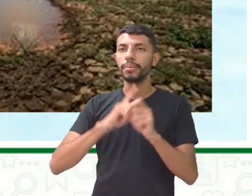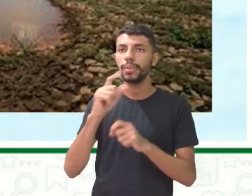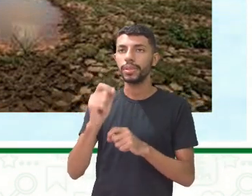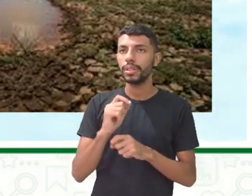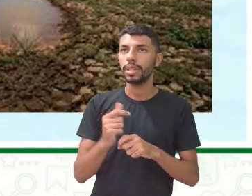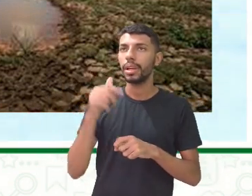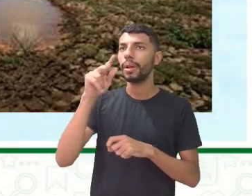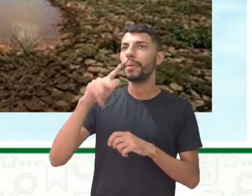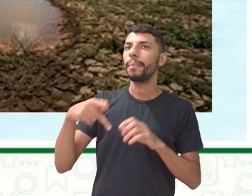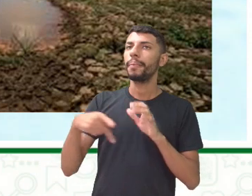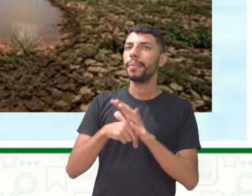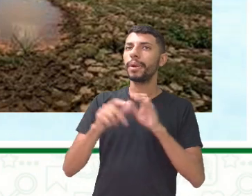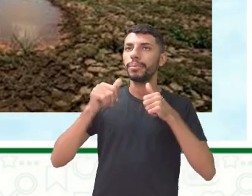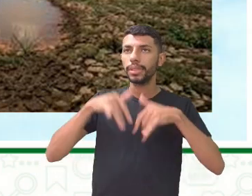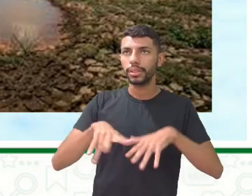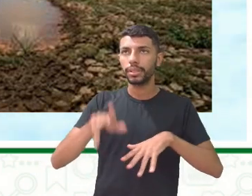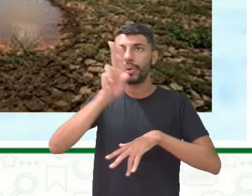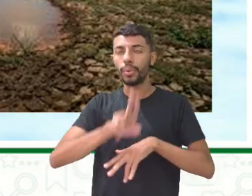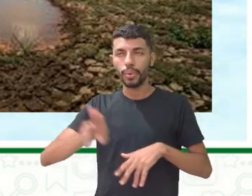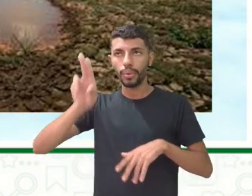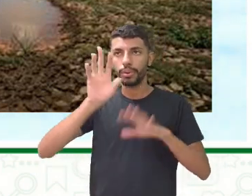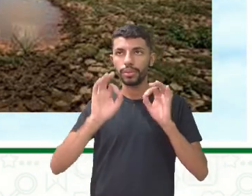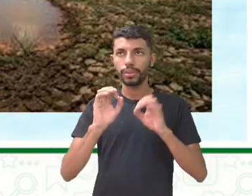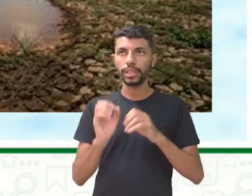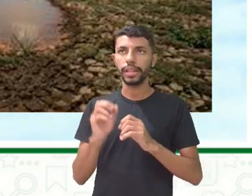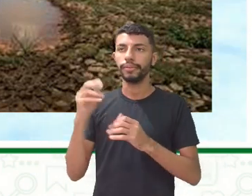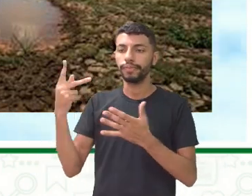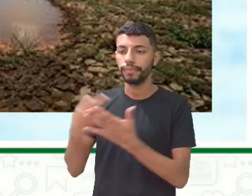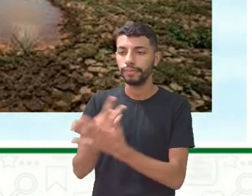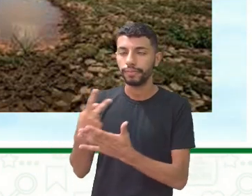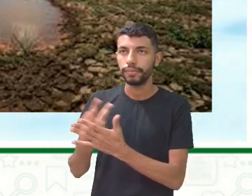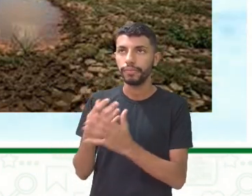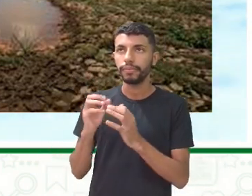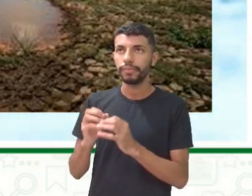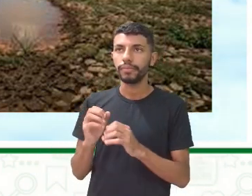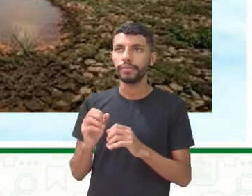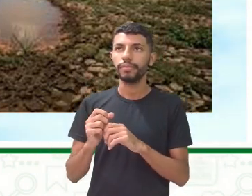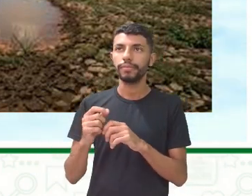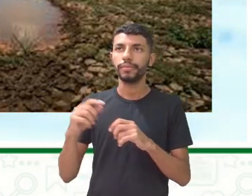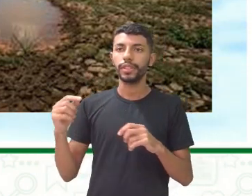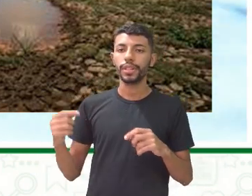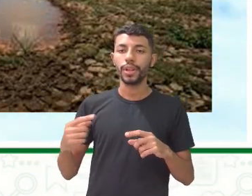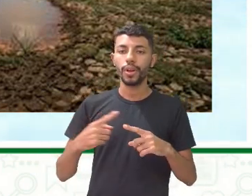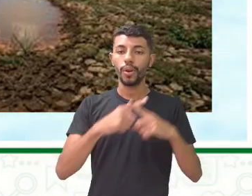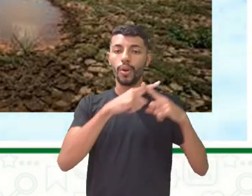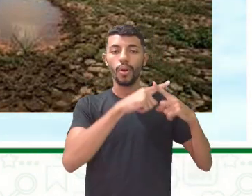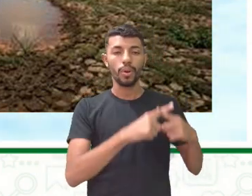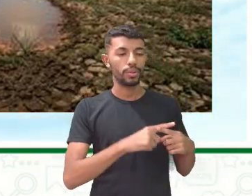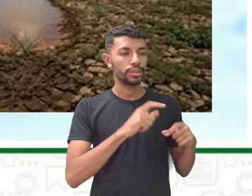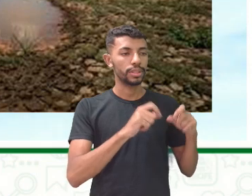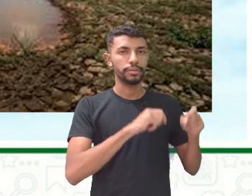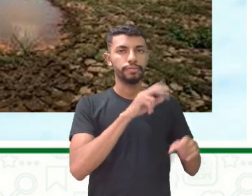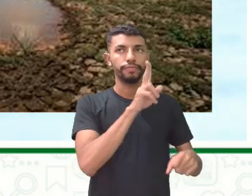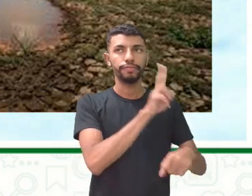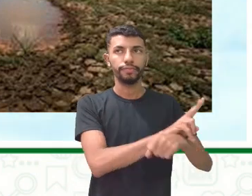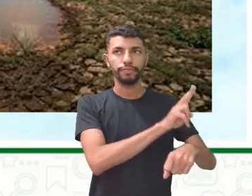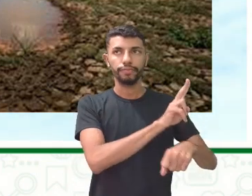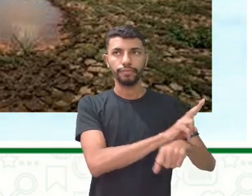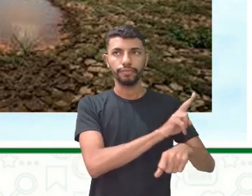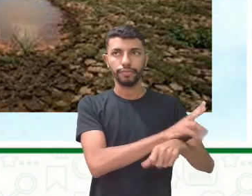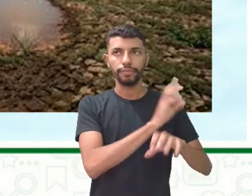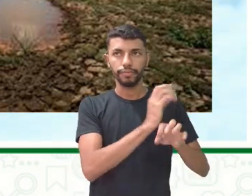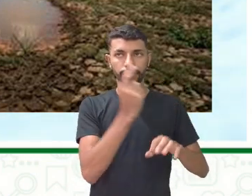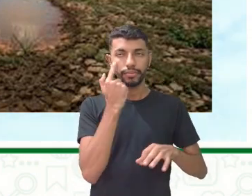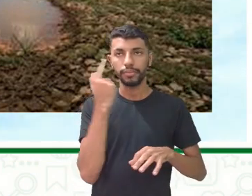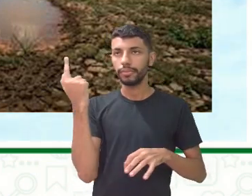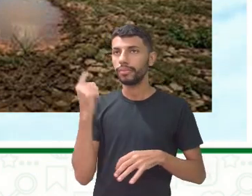de uso, né, que a gente faz indevido, versus a preservação. Né? Isso, se a gente observar